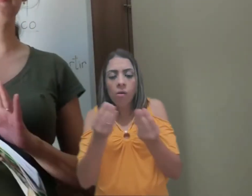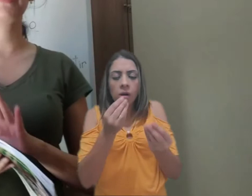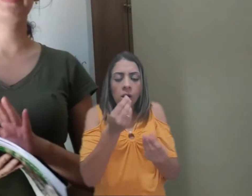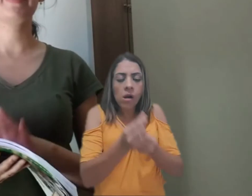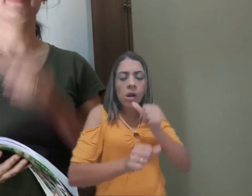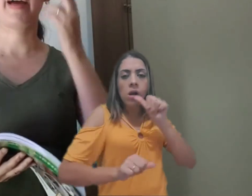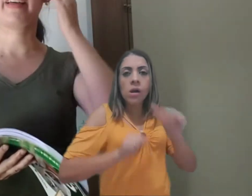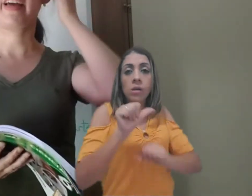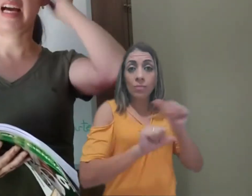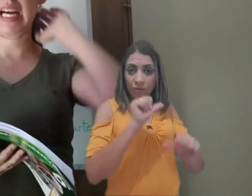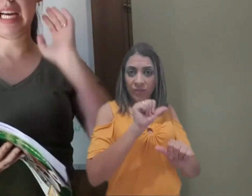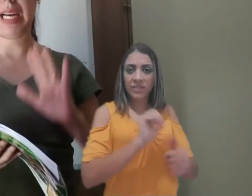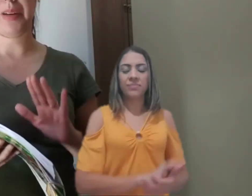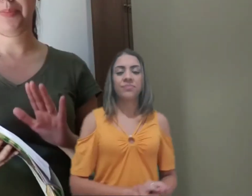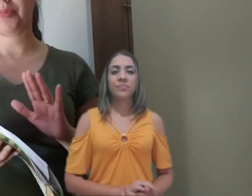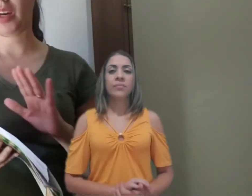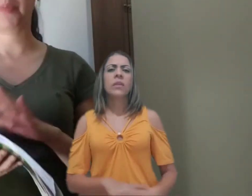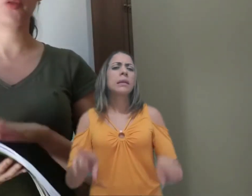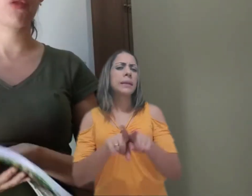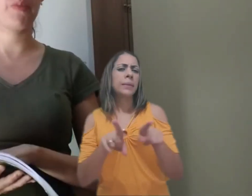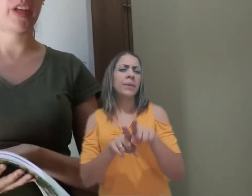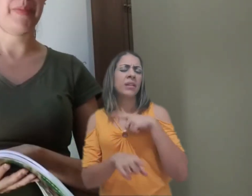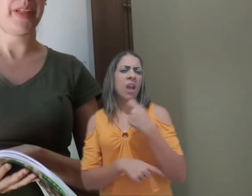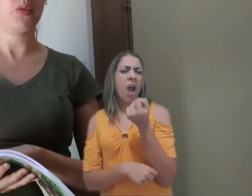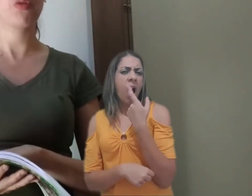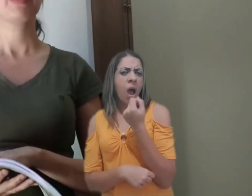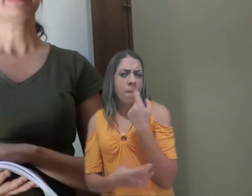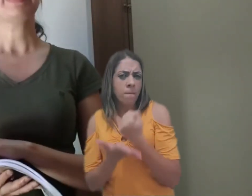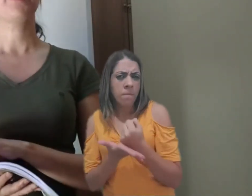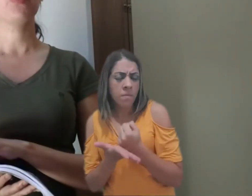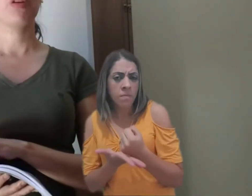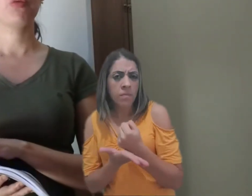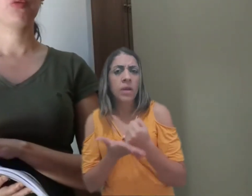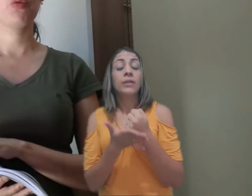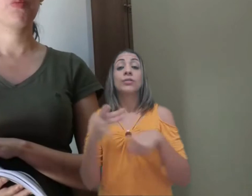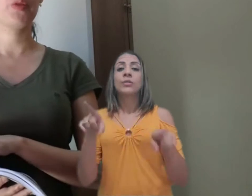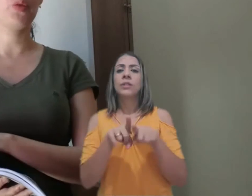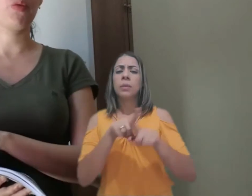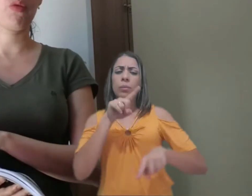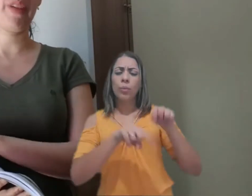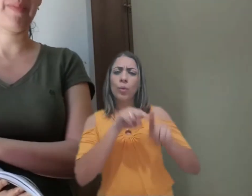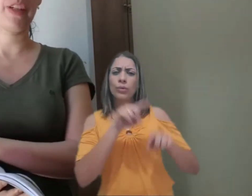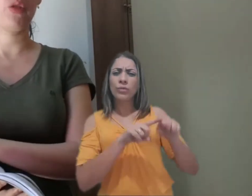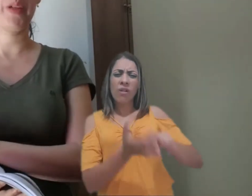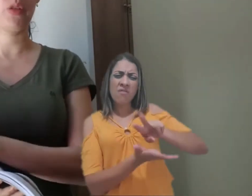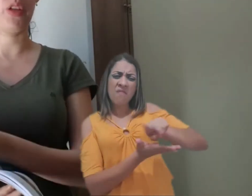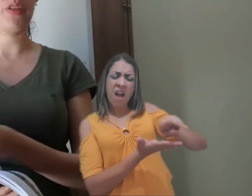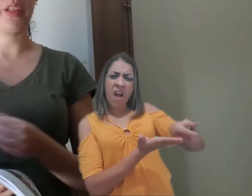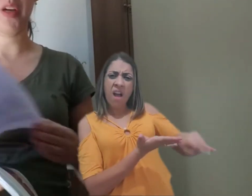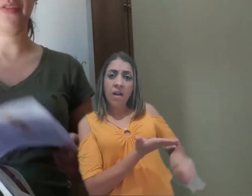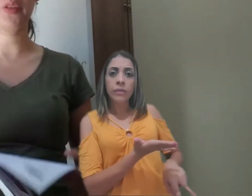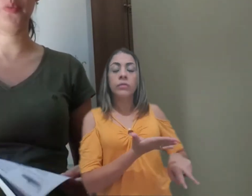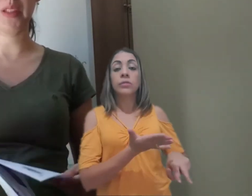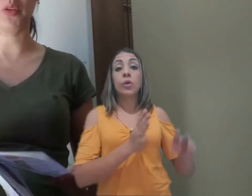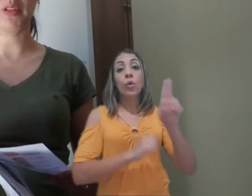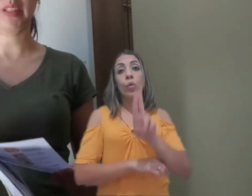né, o livro vai dar destaque à produção de medicamentos e à produção dos produtos que vêm a partir do petróleo, que seria